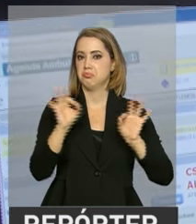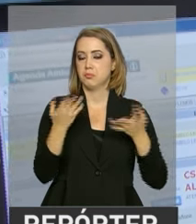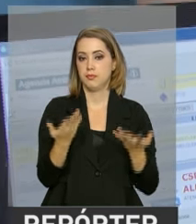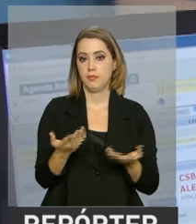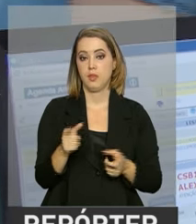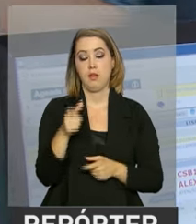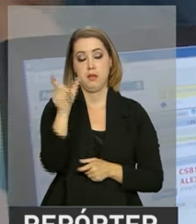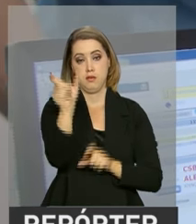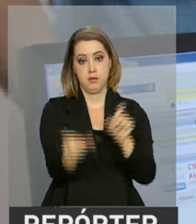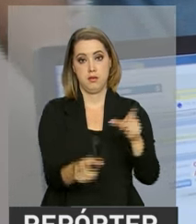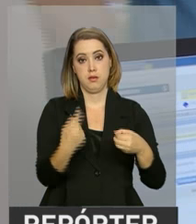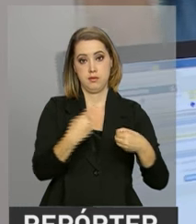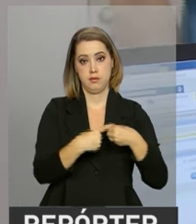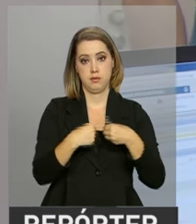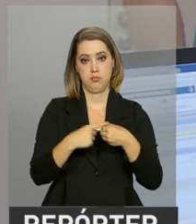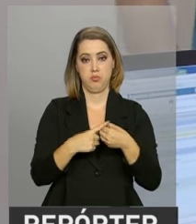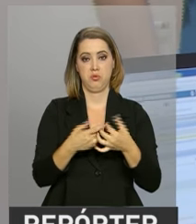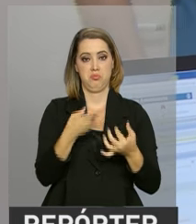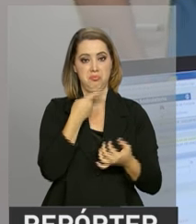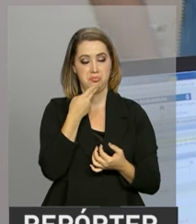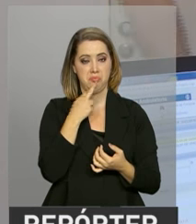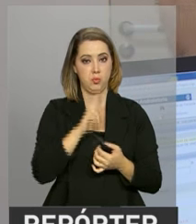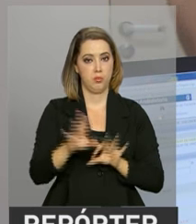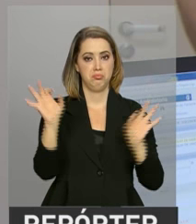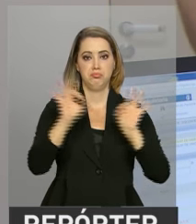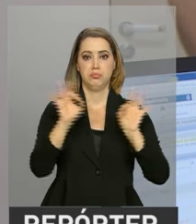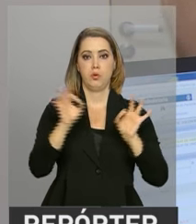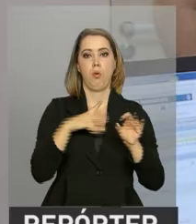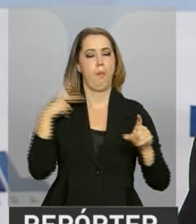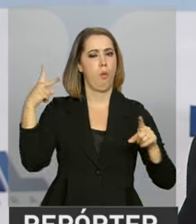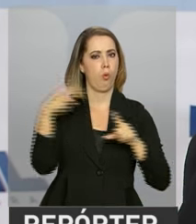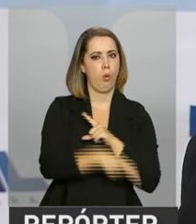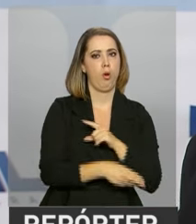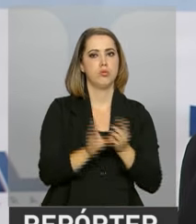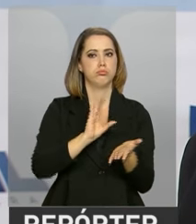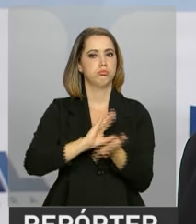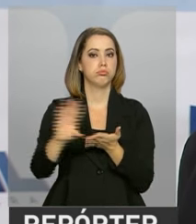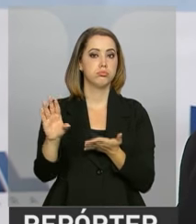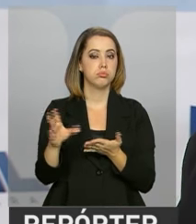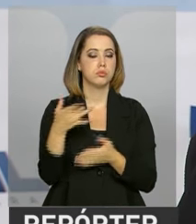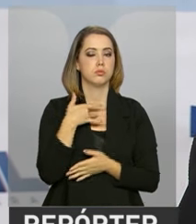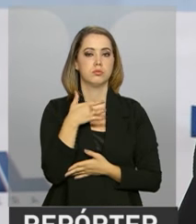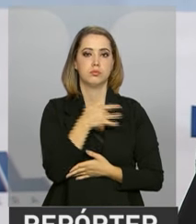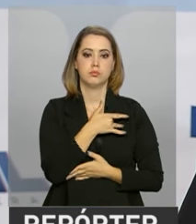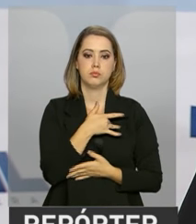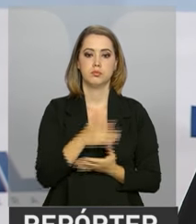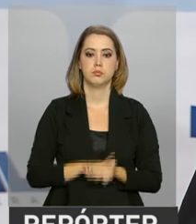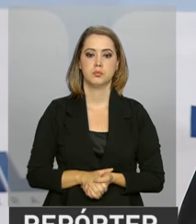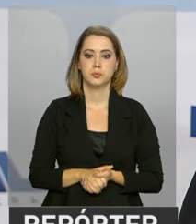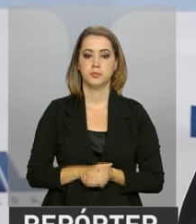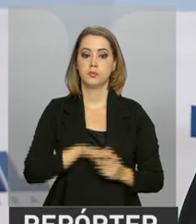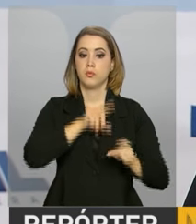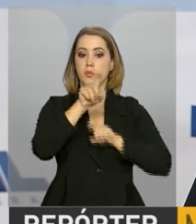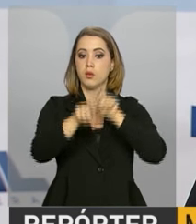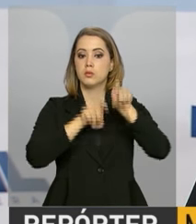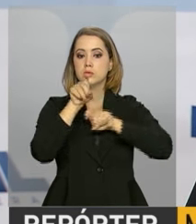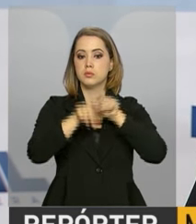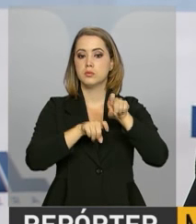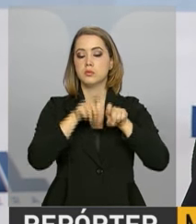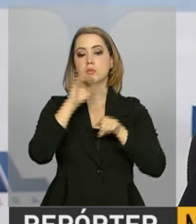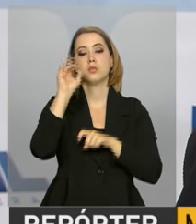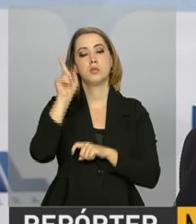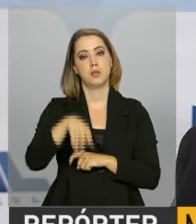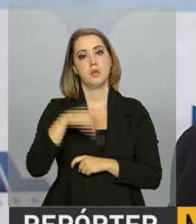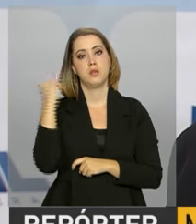que não justificaram vão ter os recursos da atenção básica suspensos prontuário eletrônico é uma ferramenta importante para a gestão